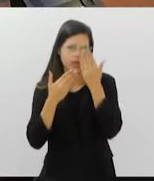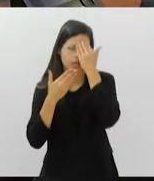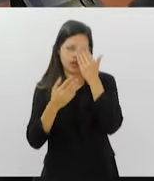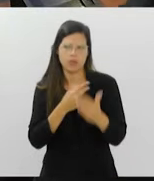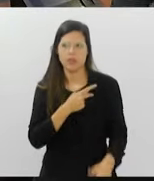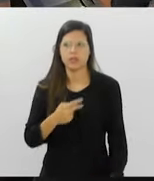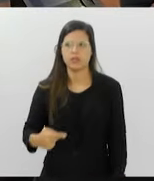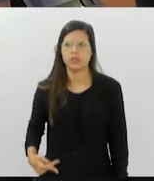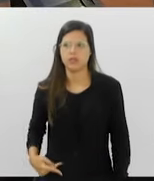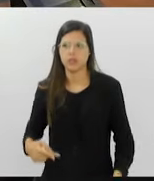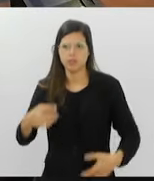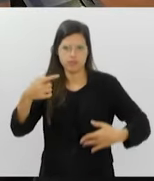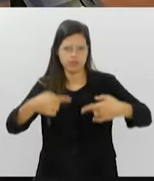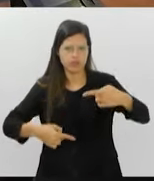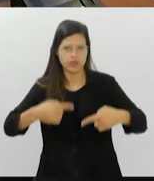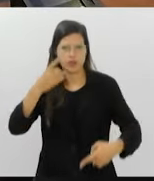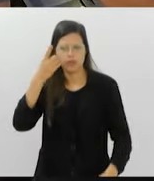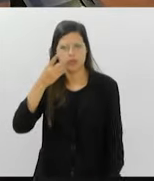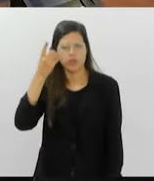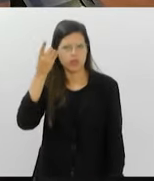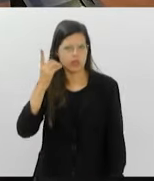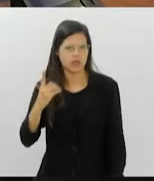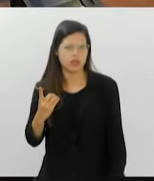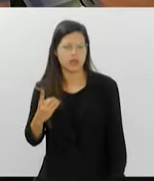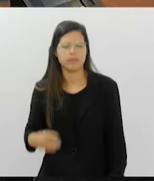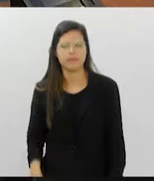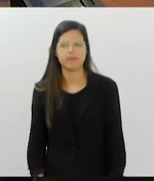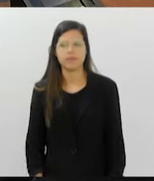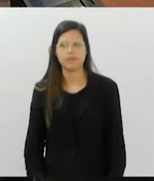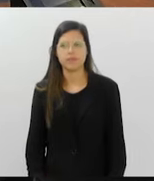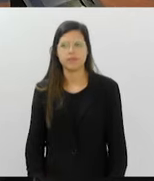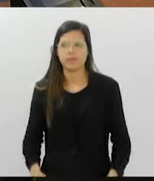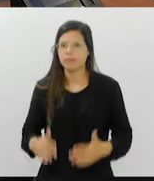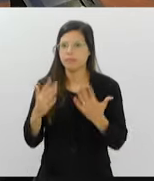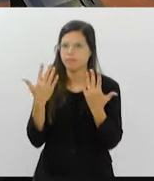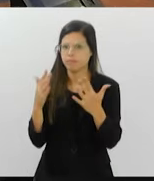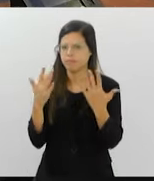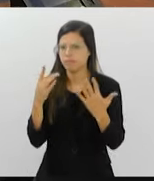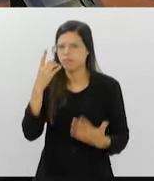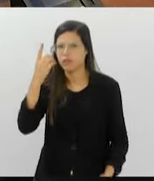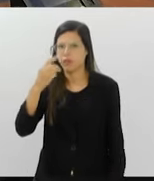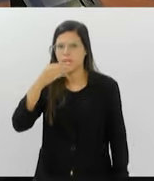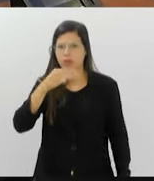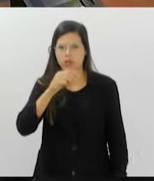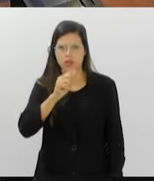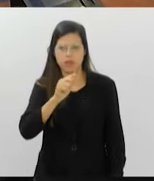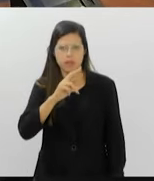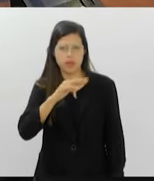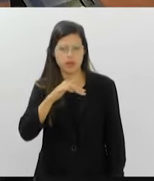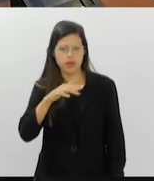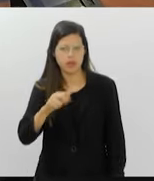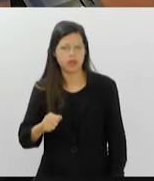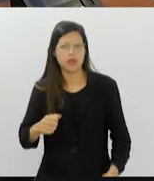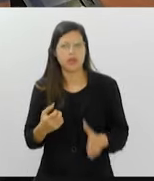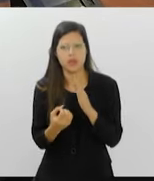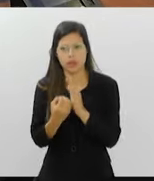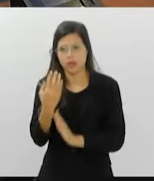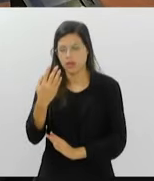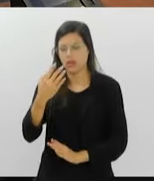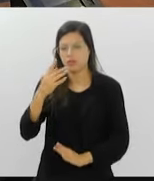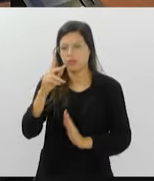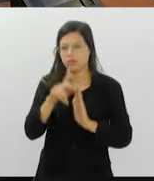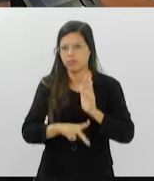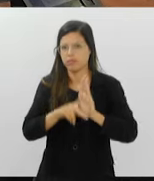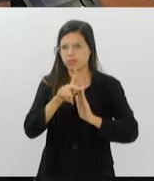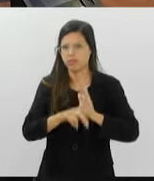senhora presidenta. Deputada Dani. Felicitar a deputada Marina, do MST, pela autoria do projeto.